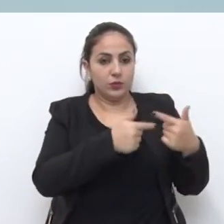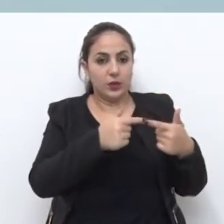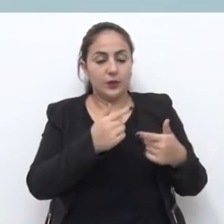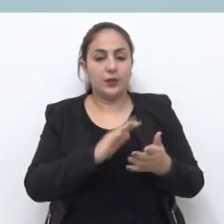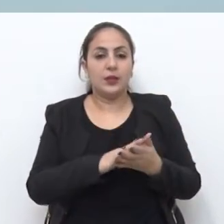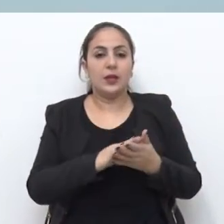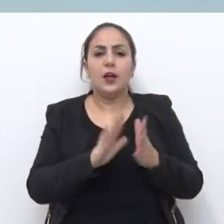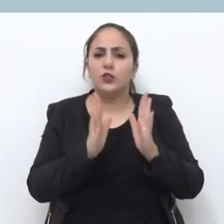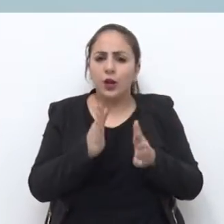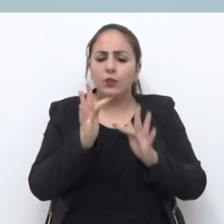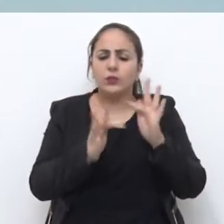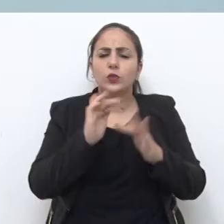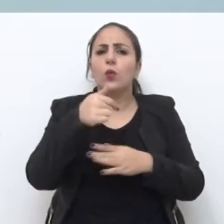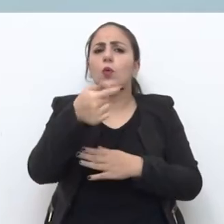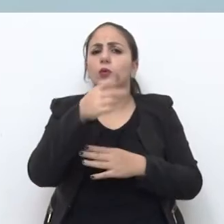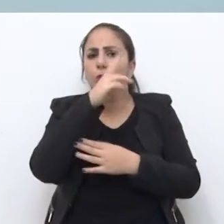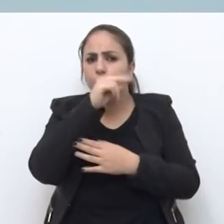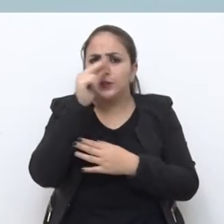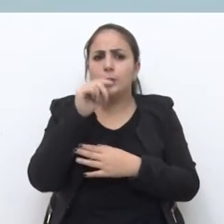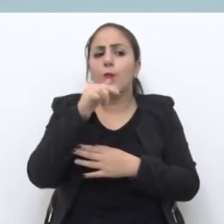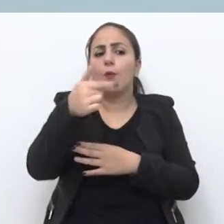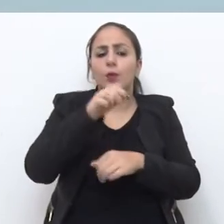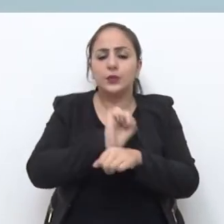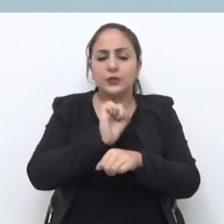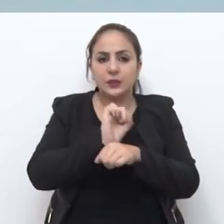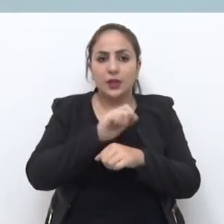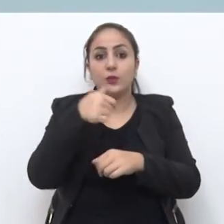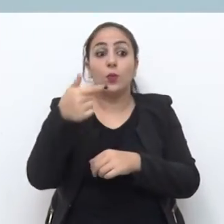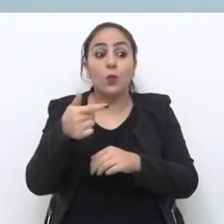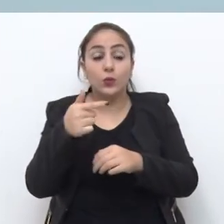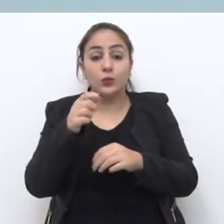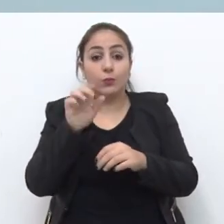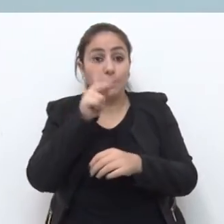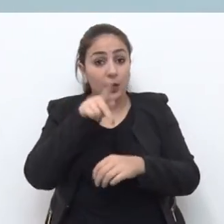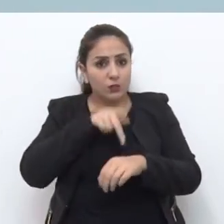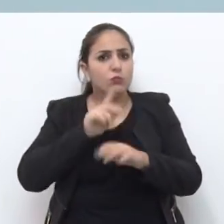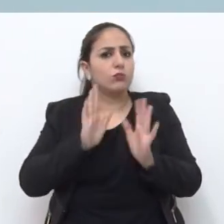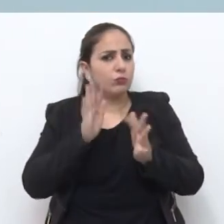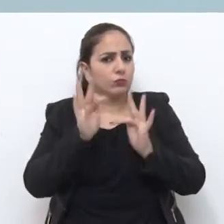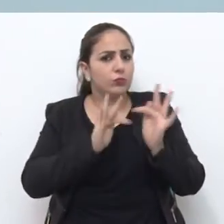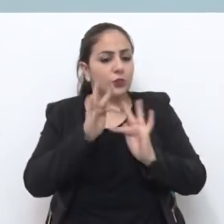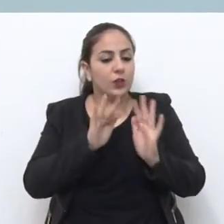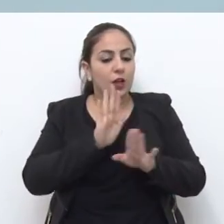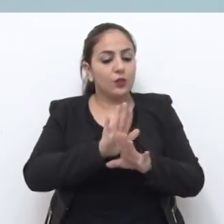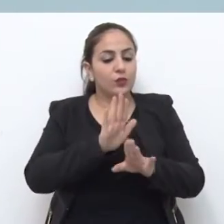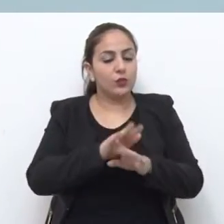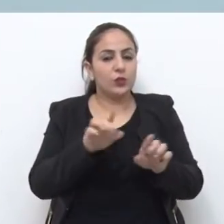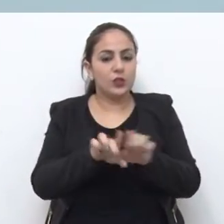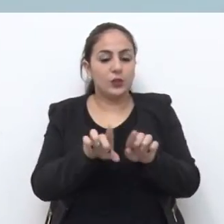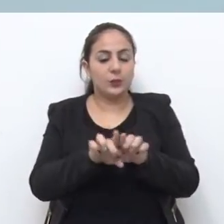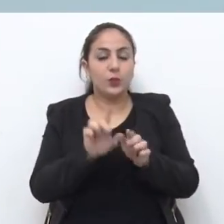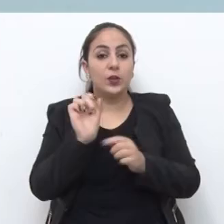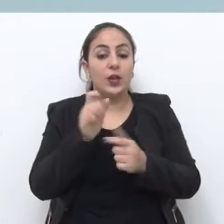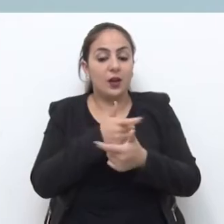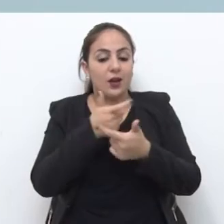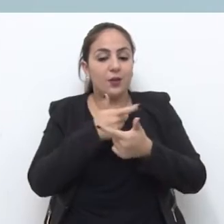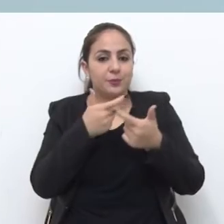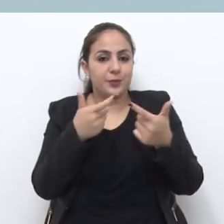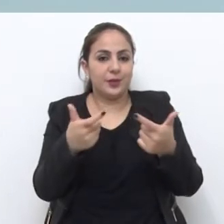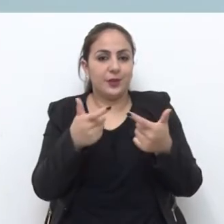espaço é um espaço que já funciona em outros municípios, em outros estados, em outros países e colabora para